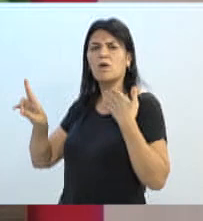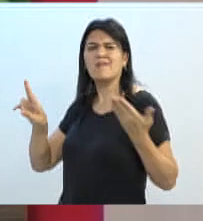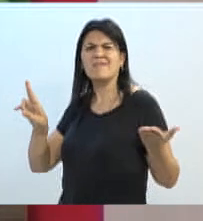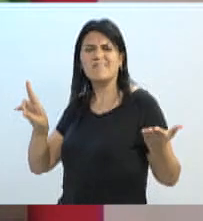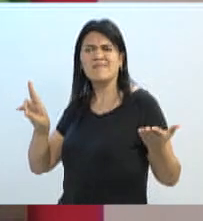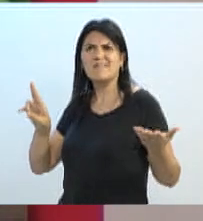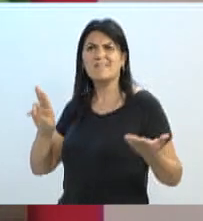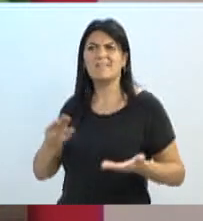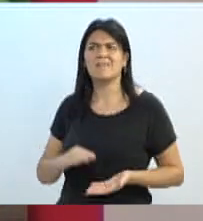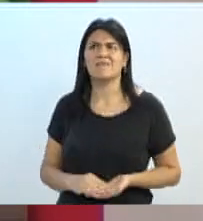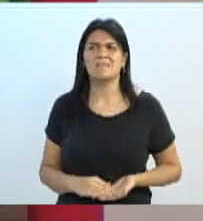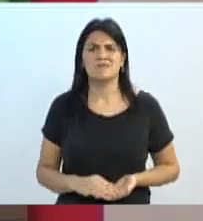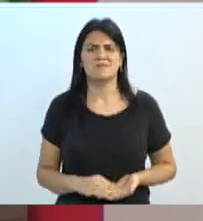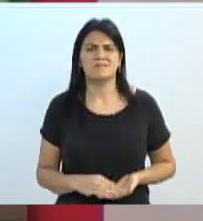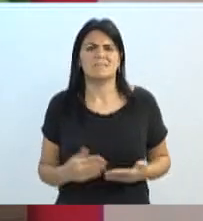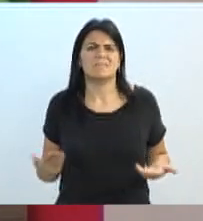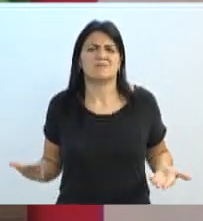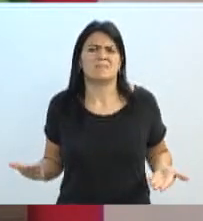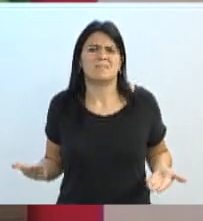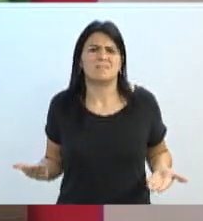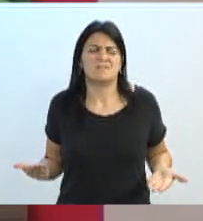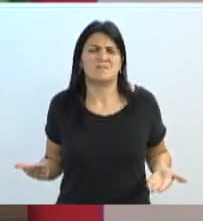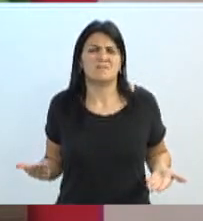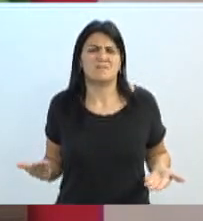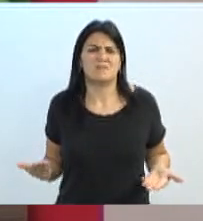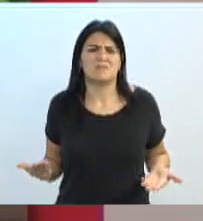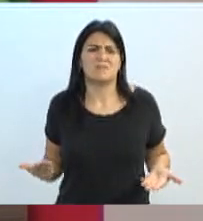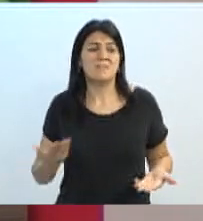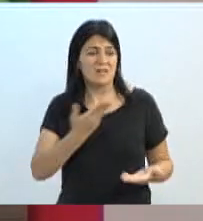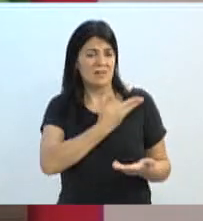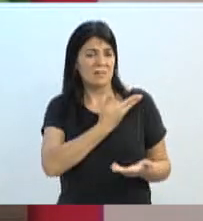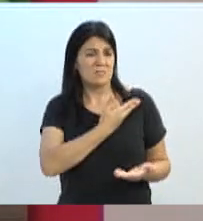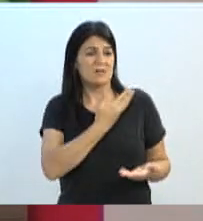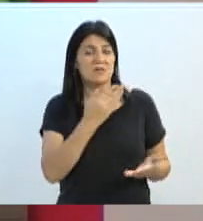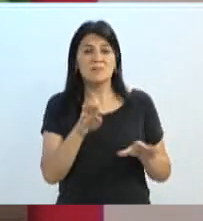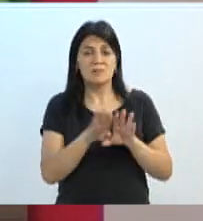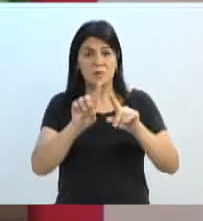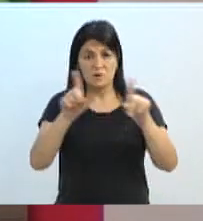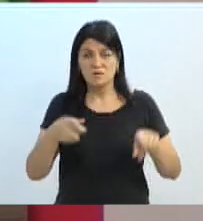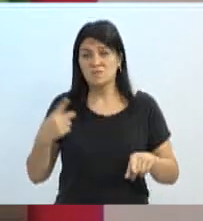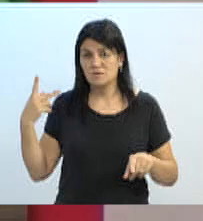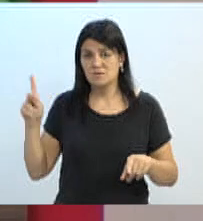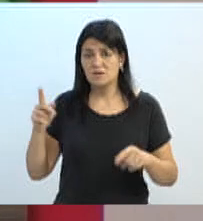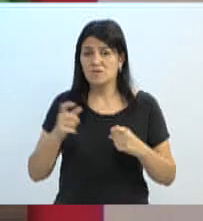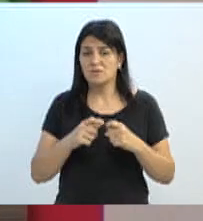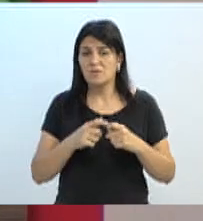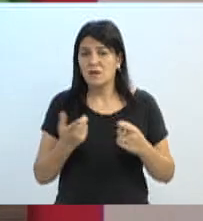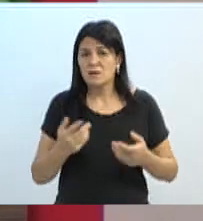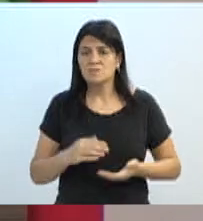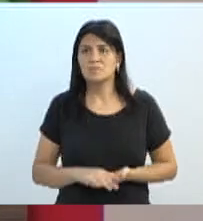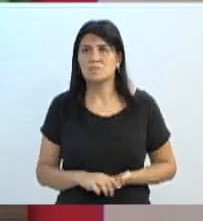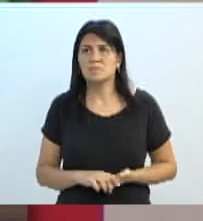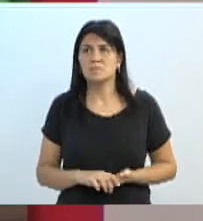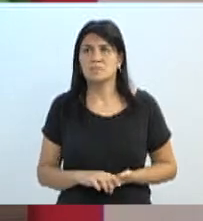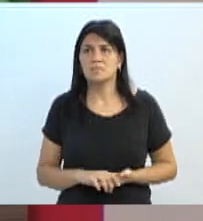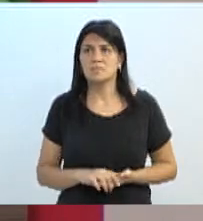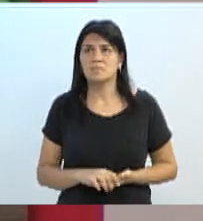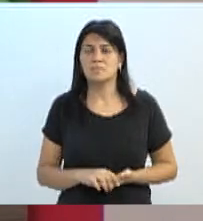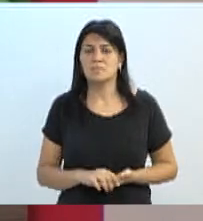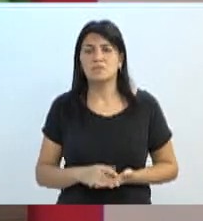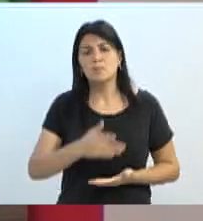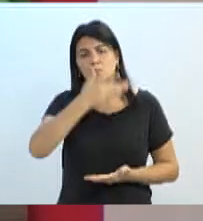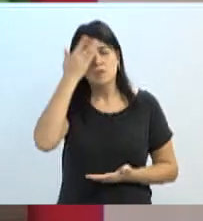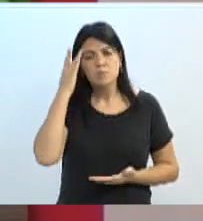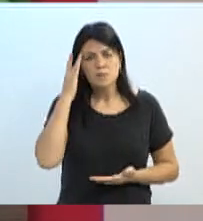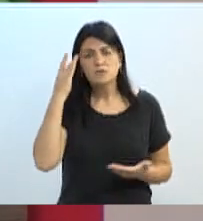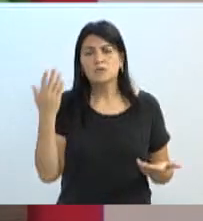colega nosso aqui, vereador, e colega deles, servidor de carreira, um médico? Aliás, uma pessoa muito bem esclarecida